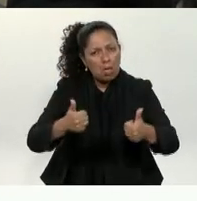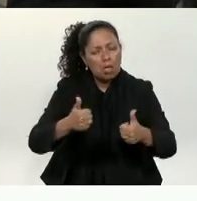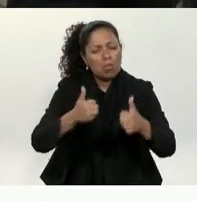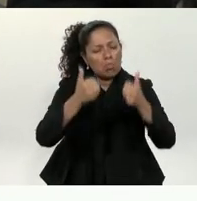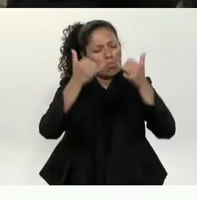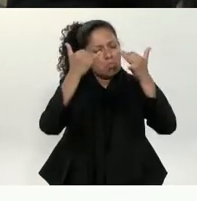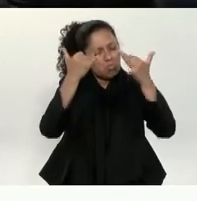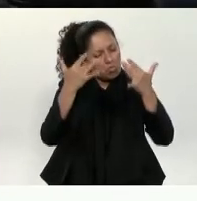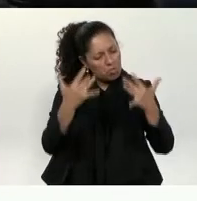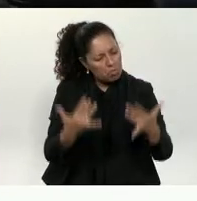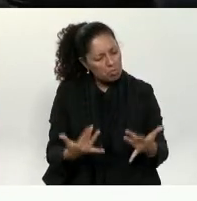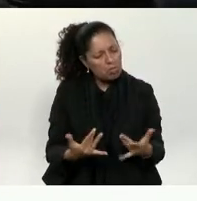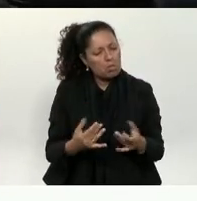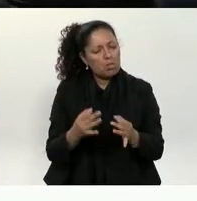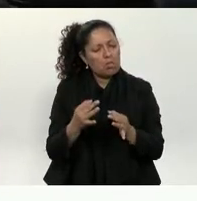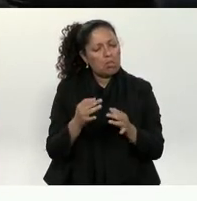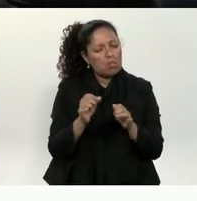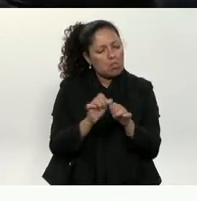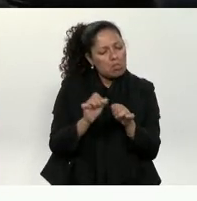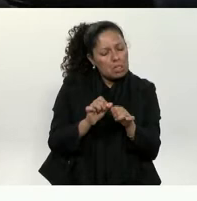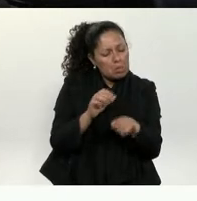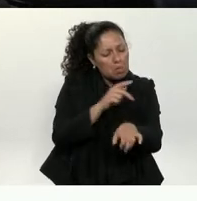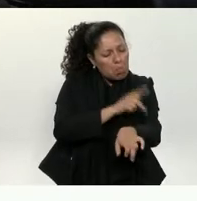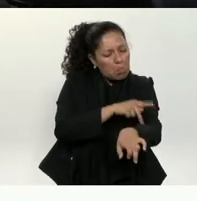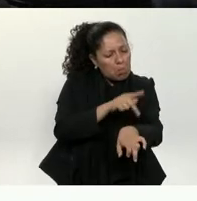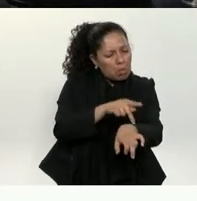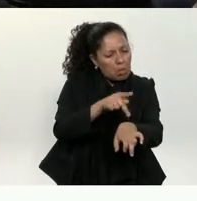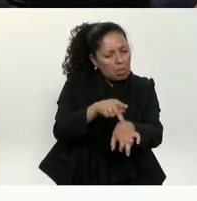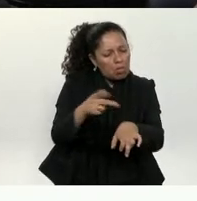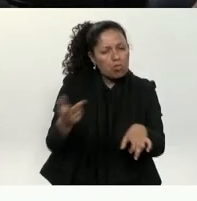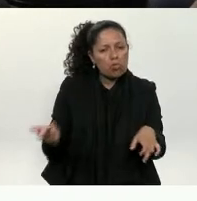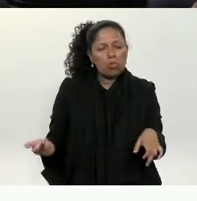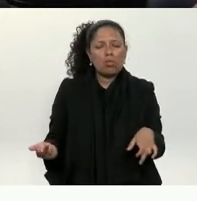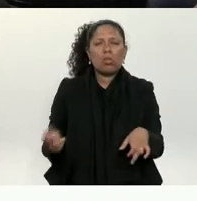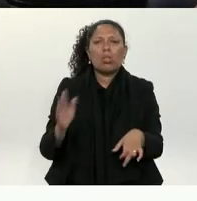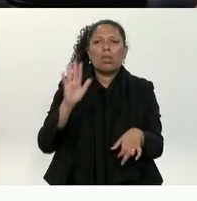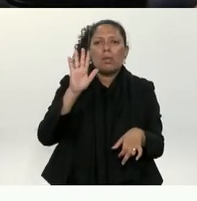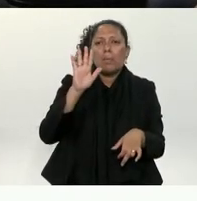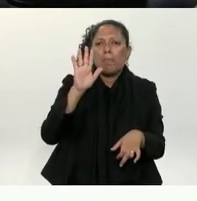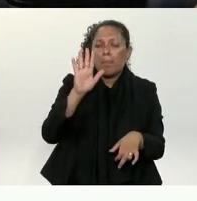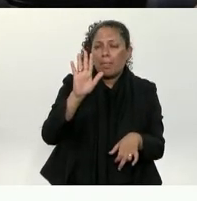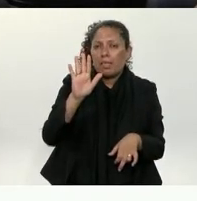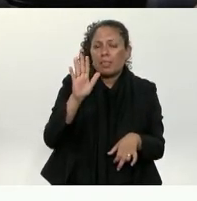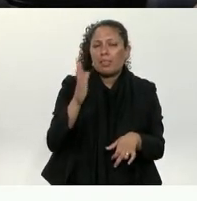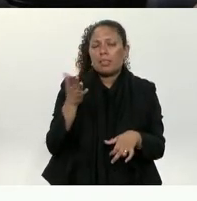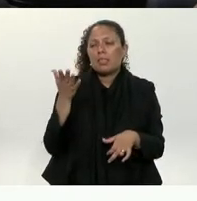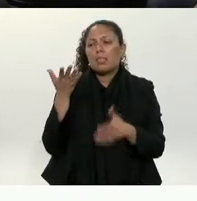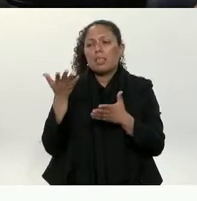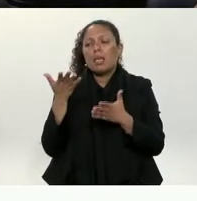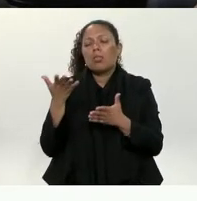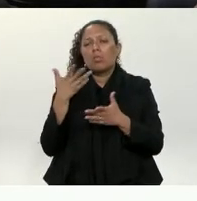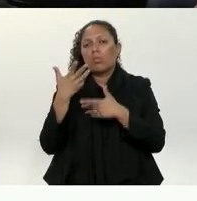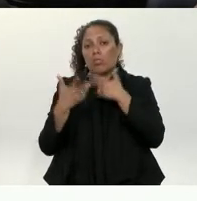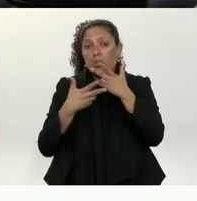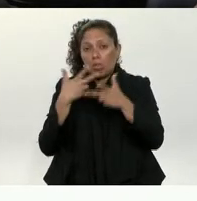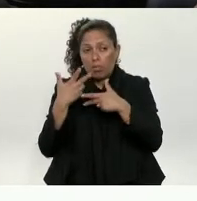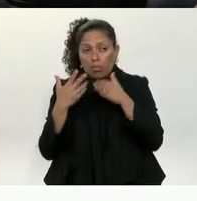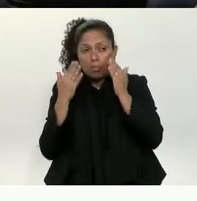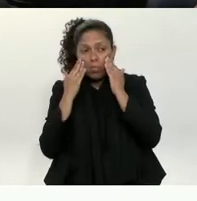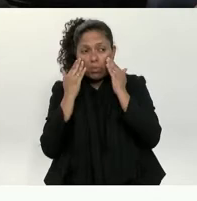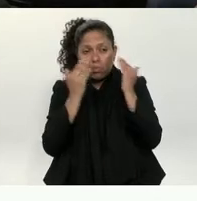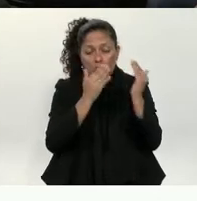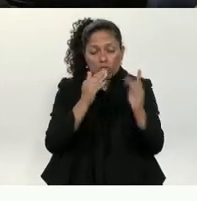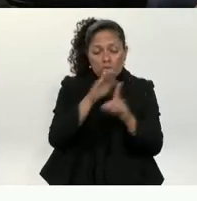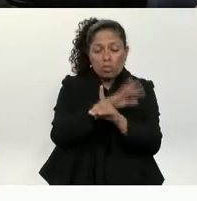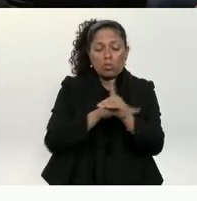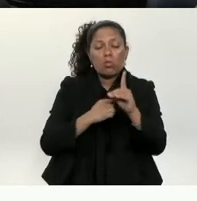didática, eu diria, só para completar e que possa elucidar, talvez não para nós, deputados, mas, sobretudo, para a população,